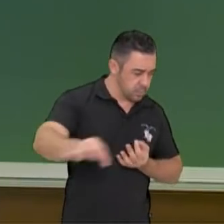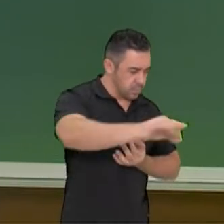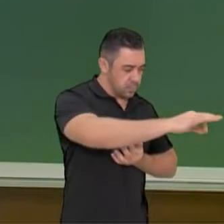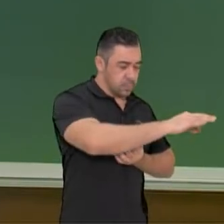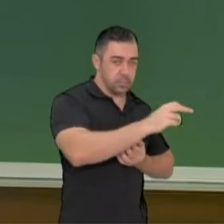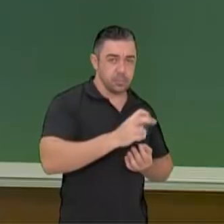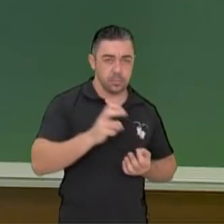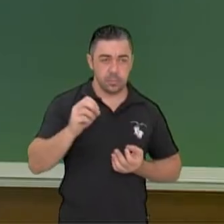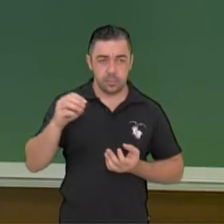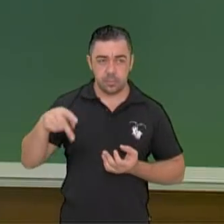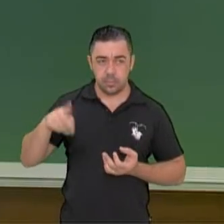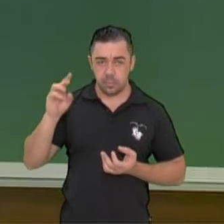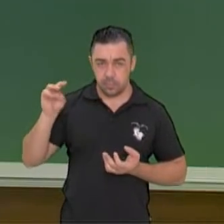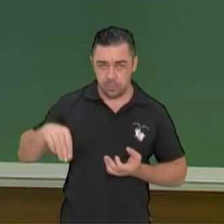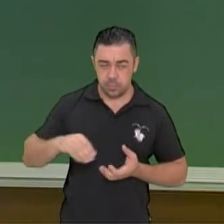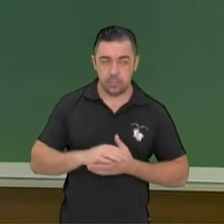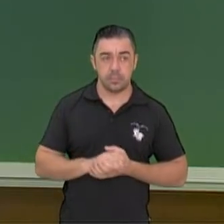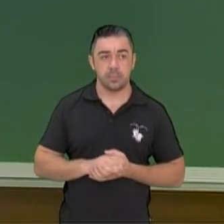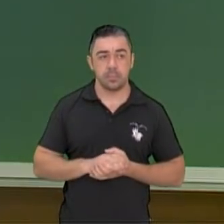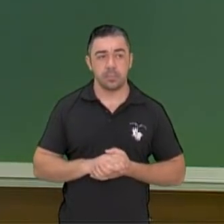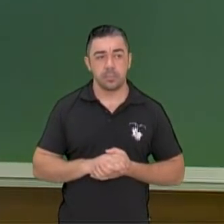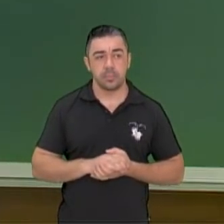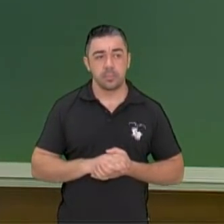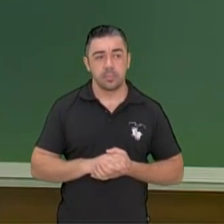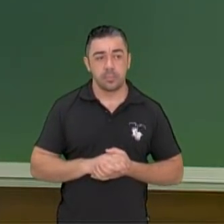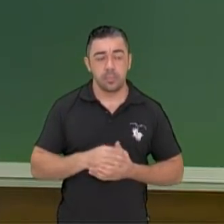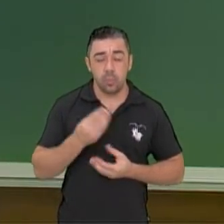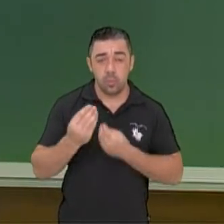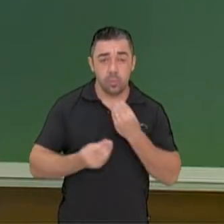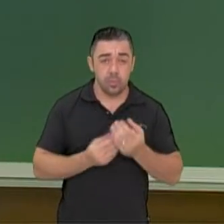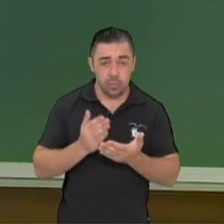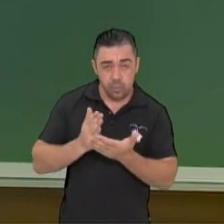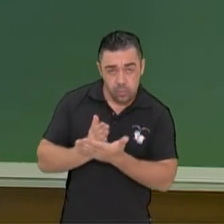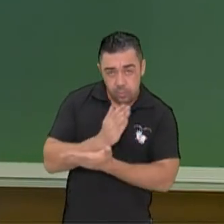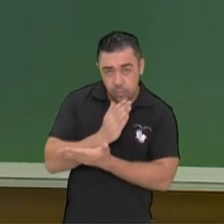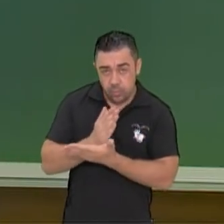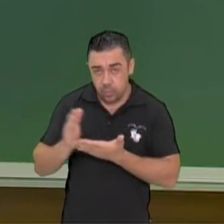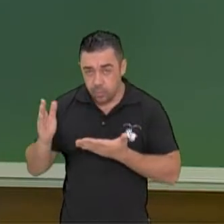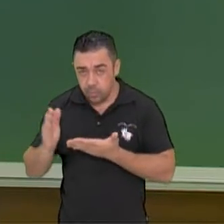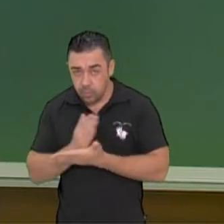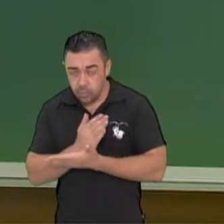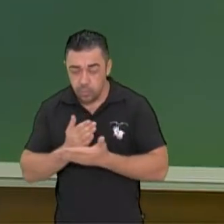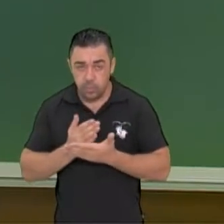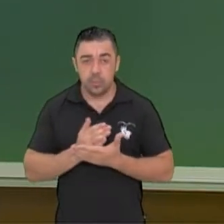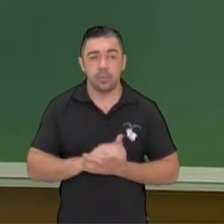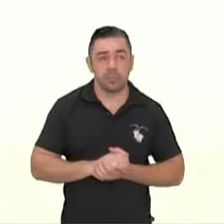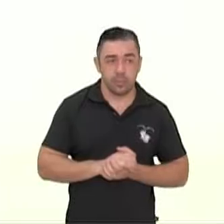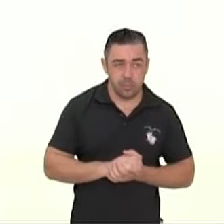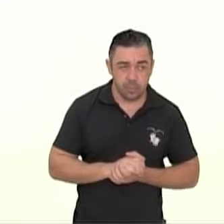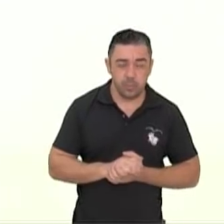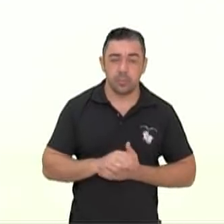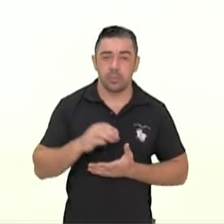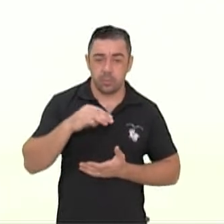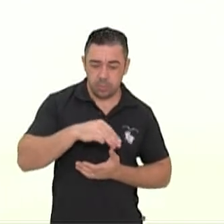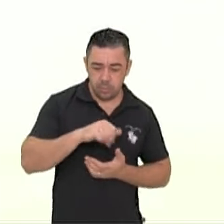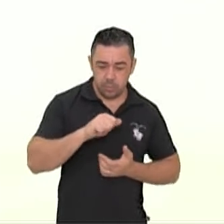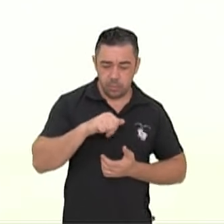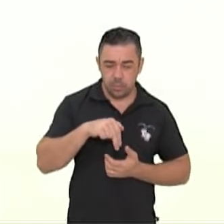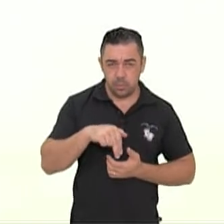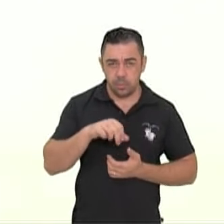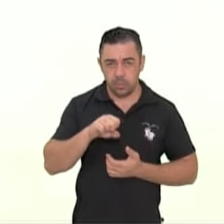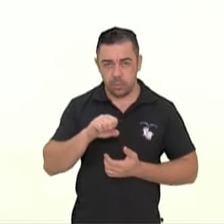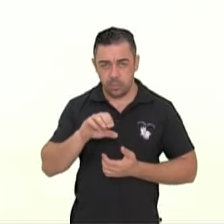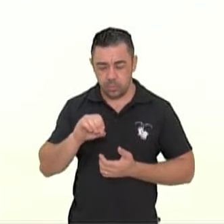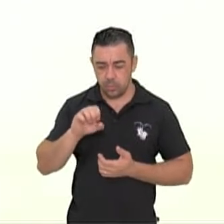E aí? Bom, agora, como que nós dividimos esse complexo? Tinha o manso